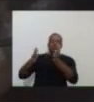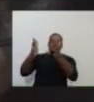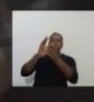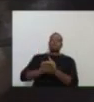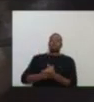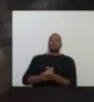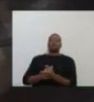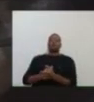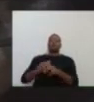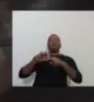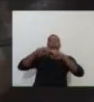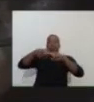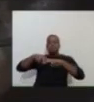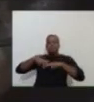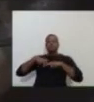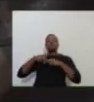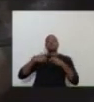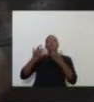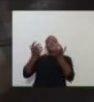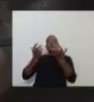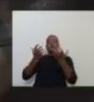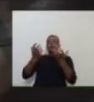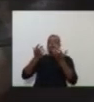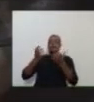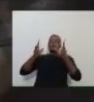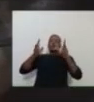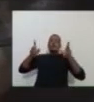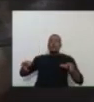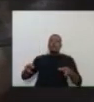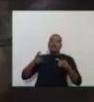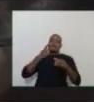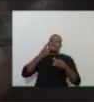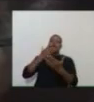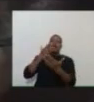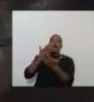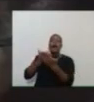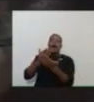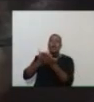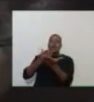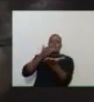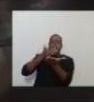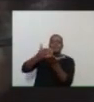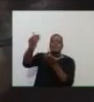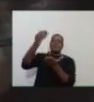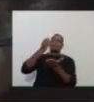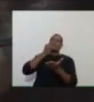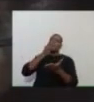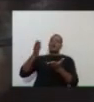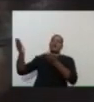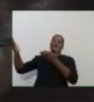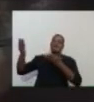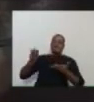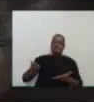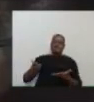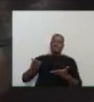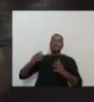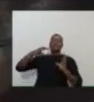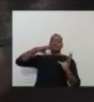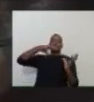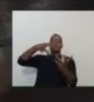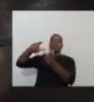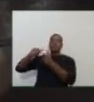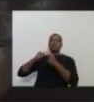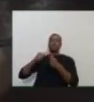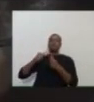se fosse uma aula inaugural, desejando boas-vindas ao mundo que esteja conectado com nós. Tá